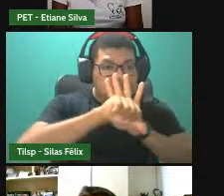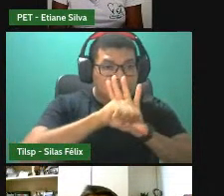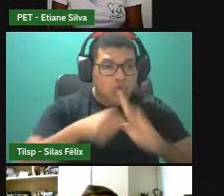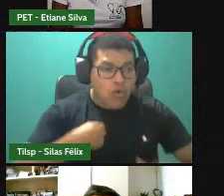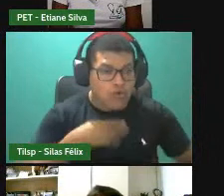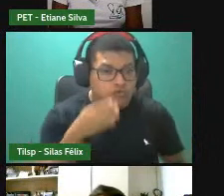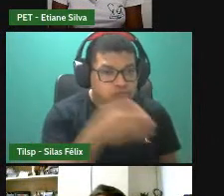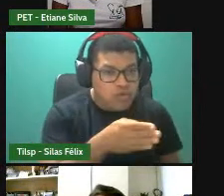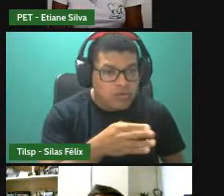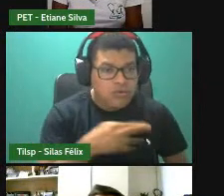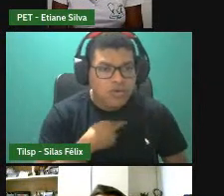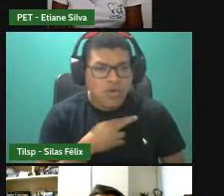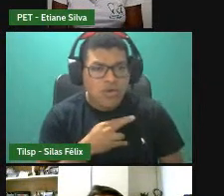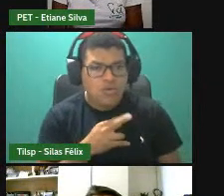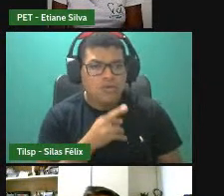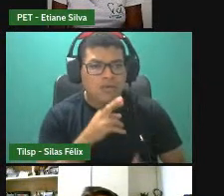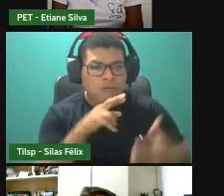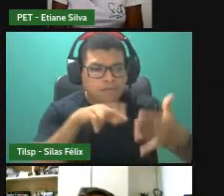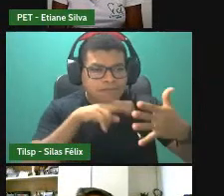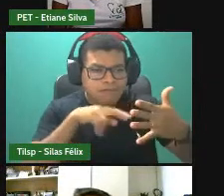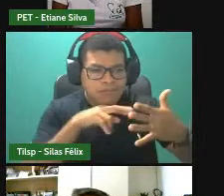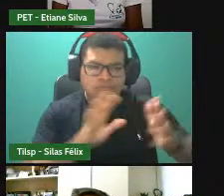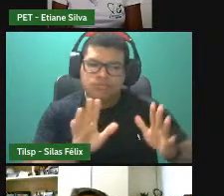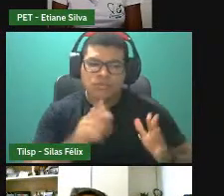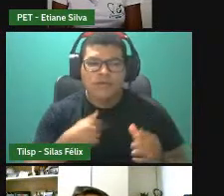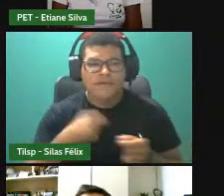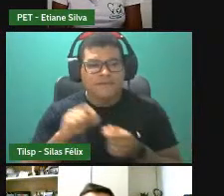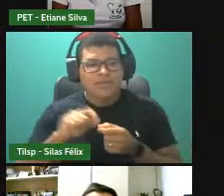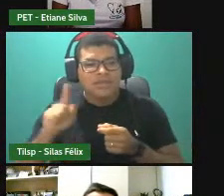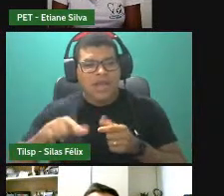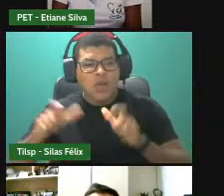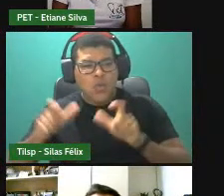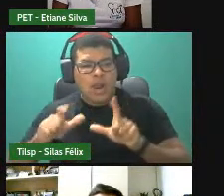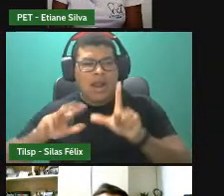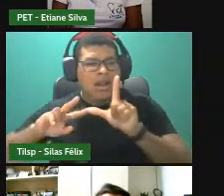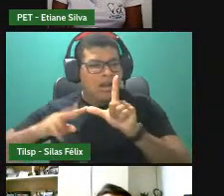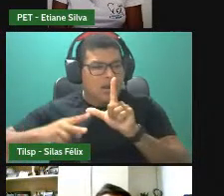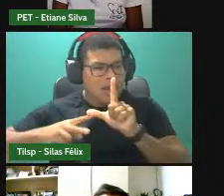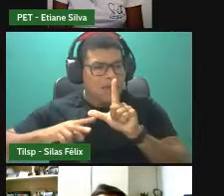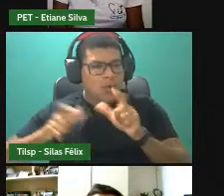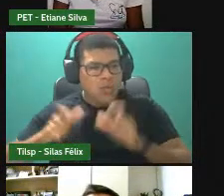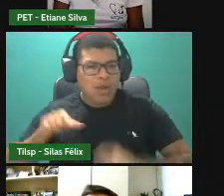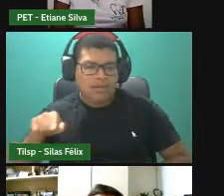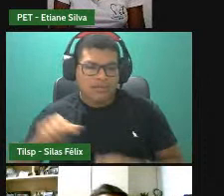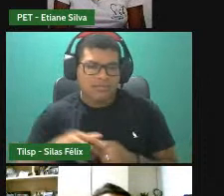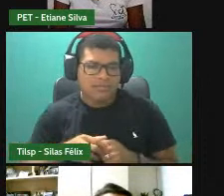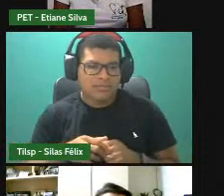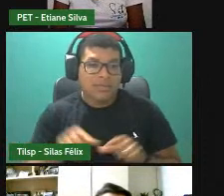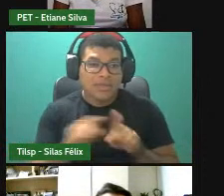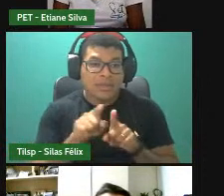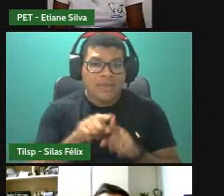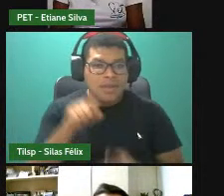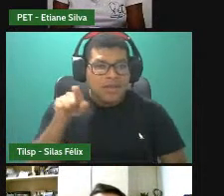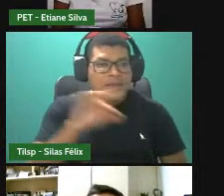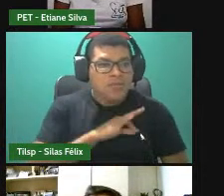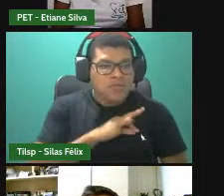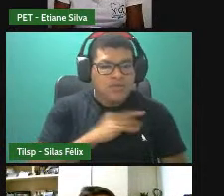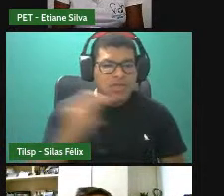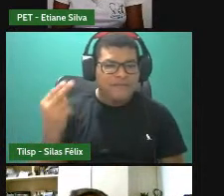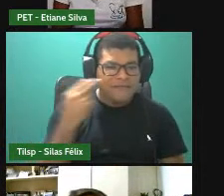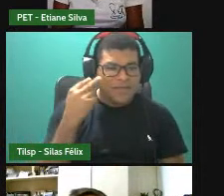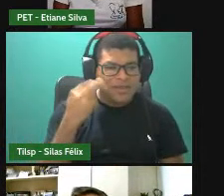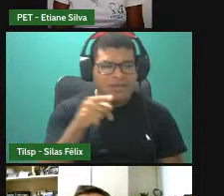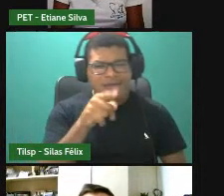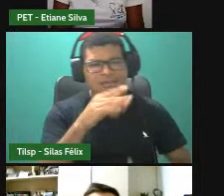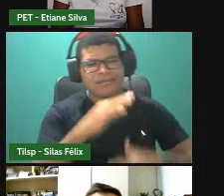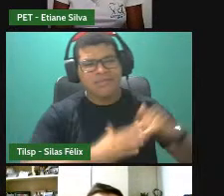a identificação já dentro do laboratório. Às vezes tem aquela ideia de como a polícia nos vê, né? Ah, aquele profissional não muito